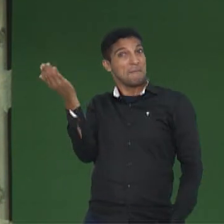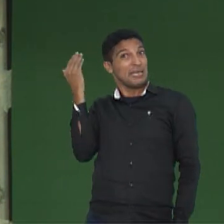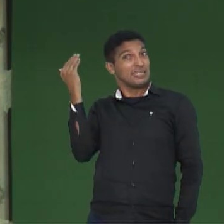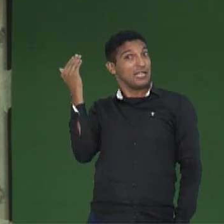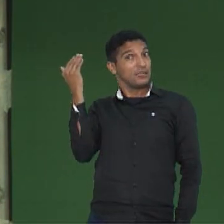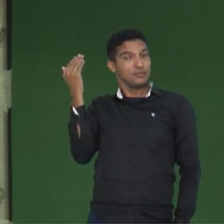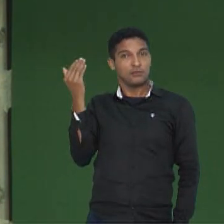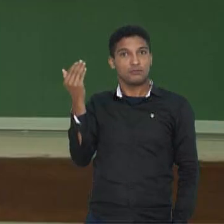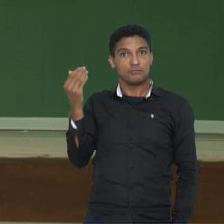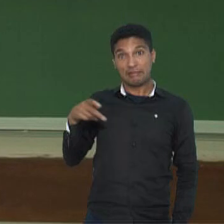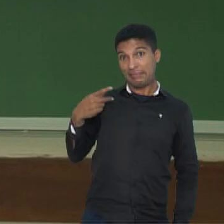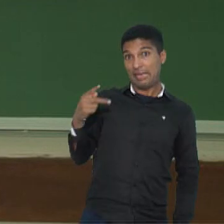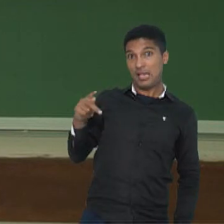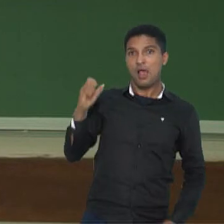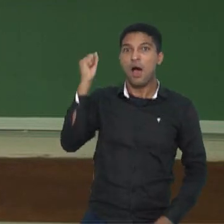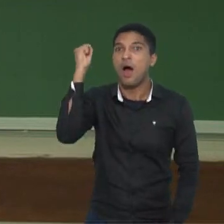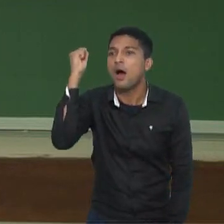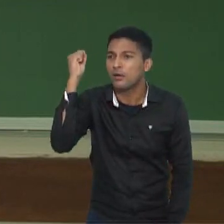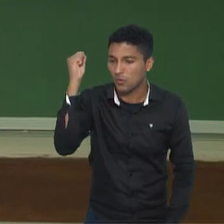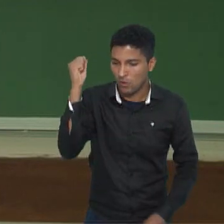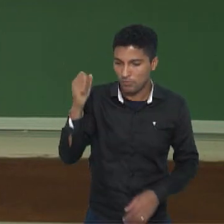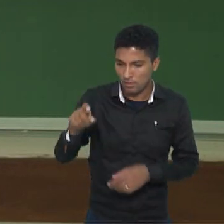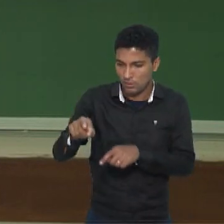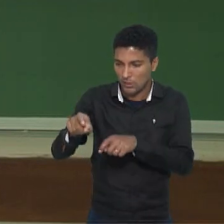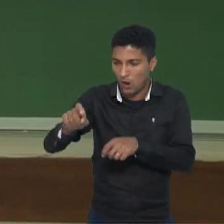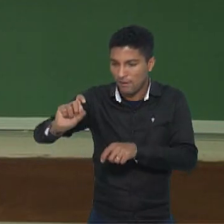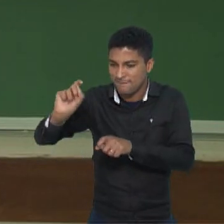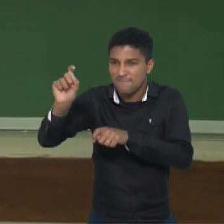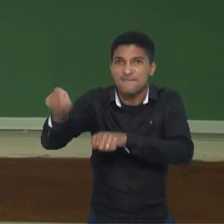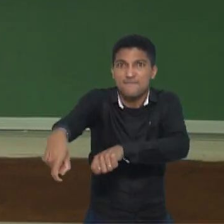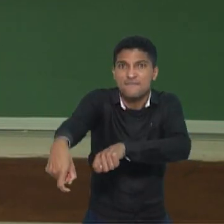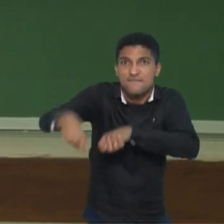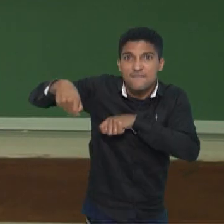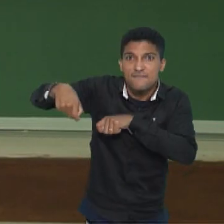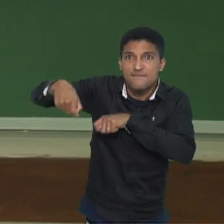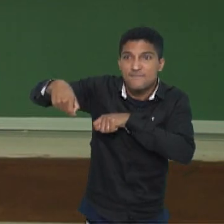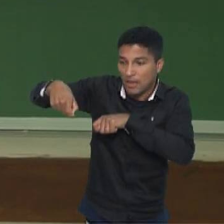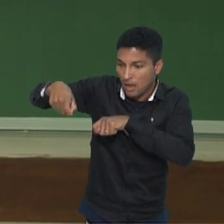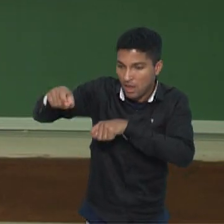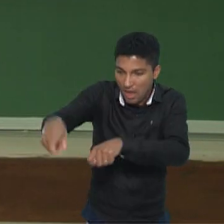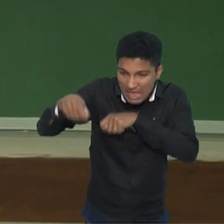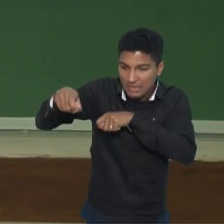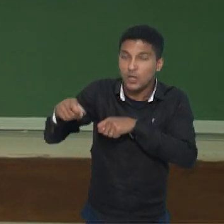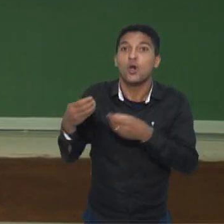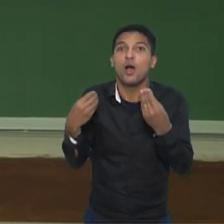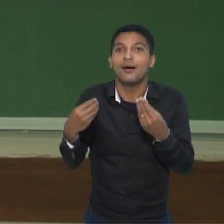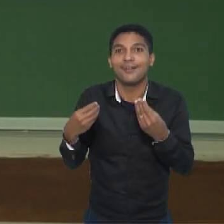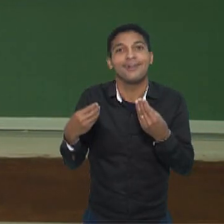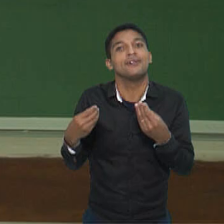A seleção de sementes ao redor do mundo.